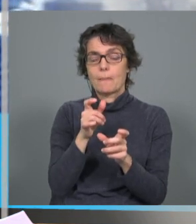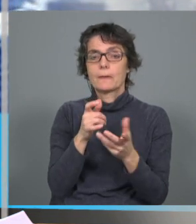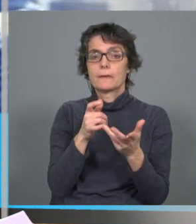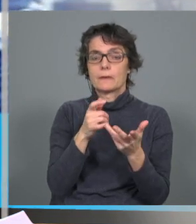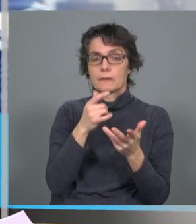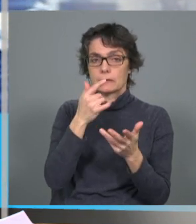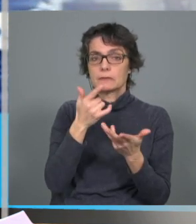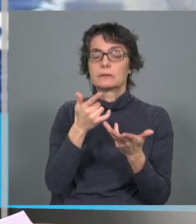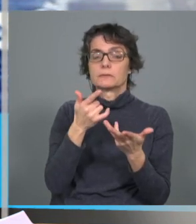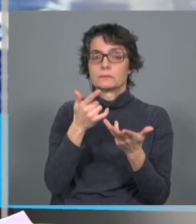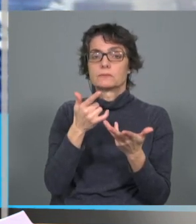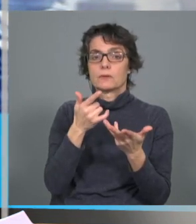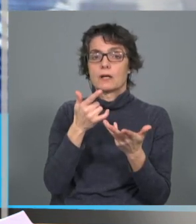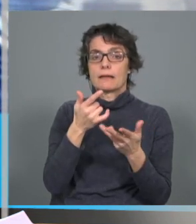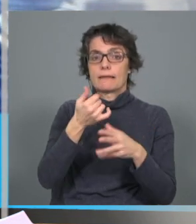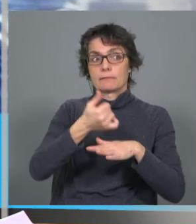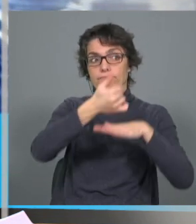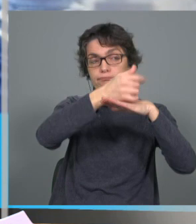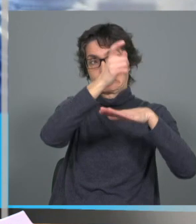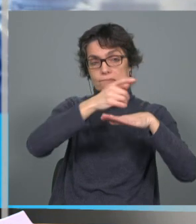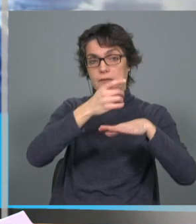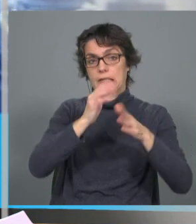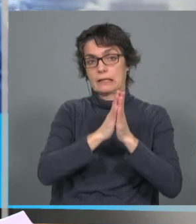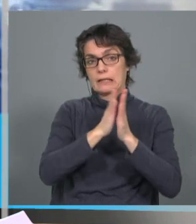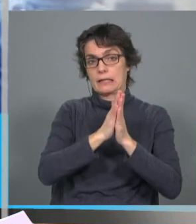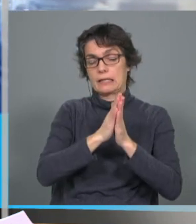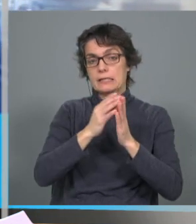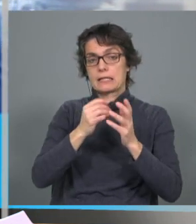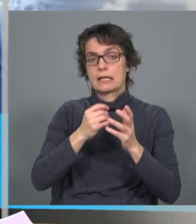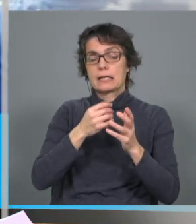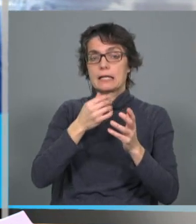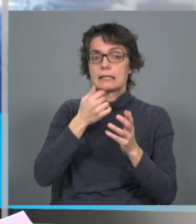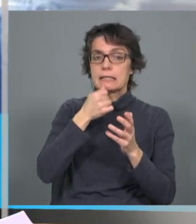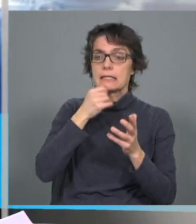a renúncia quaresmal deste ano à Cáritas, à sua Cáritas